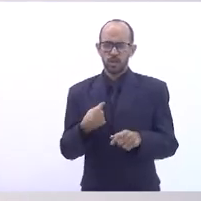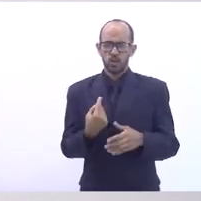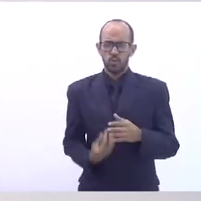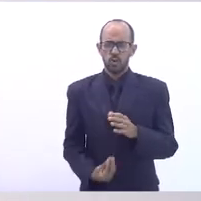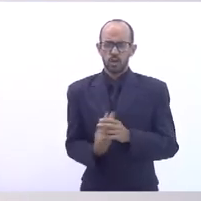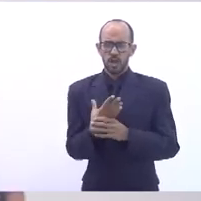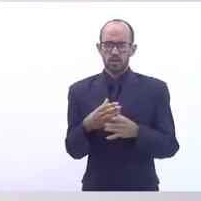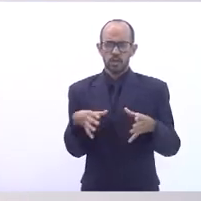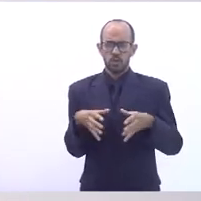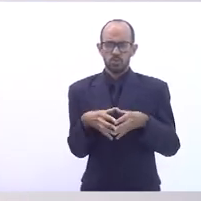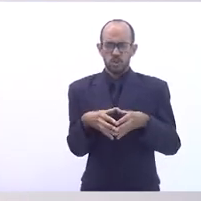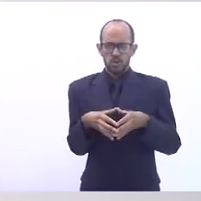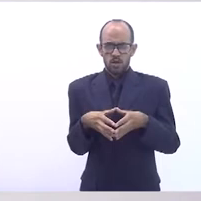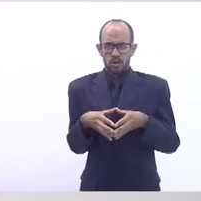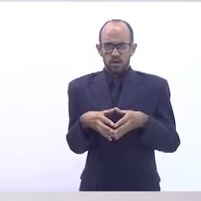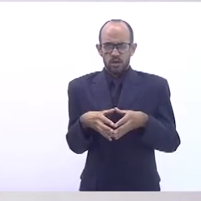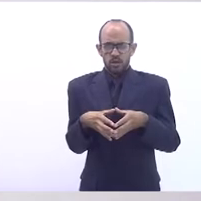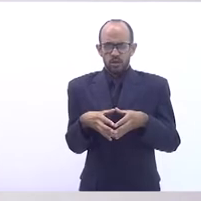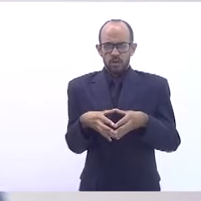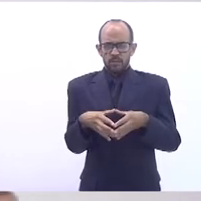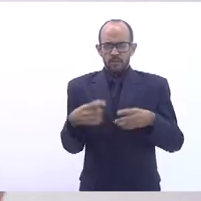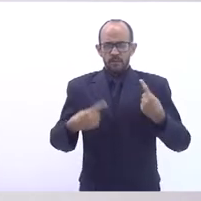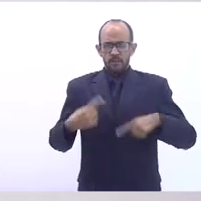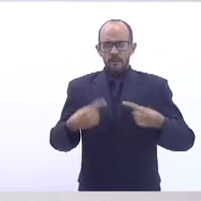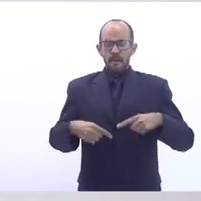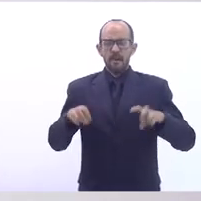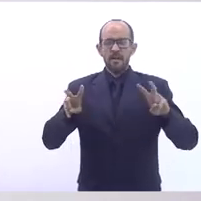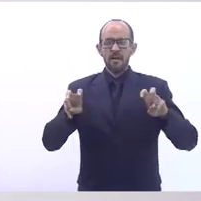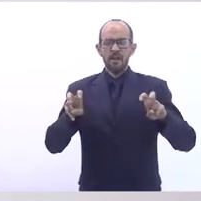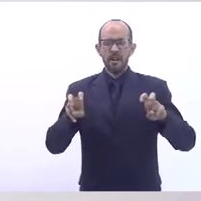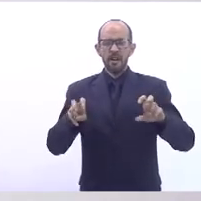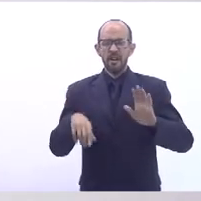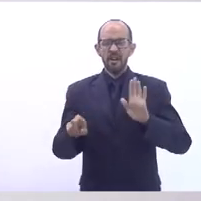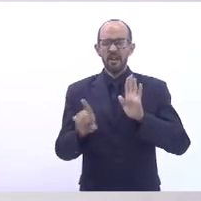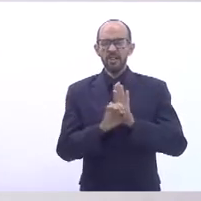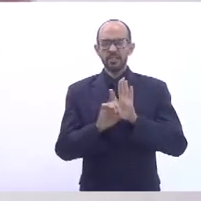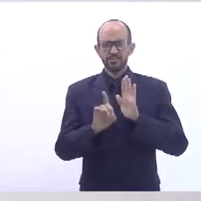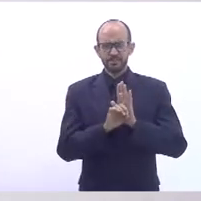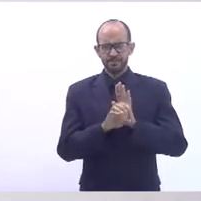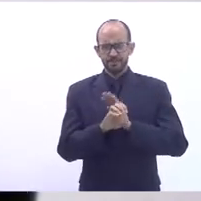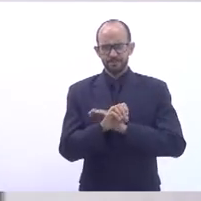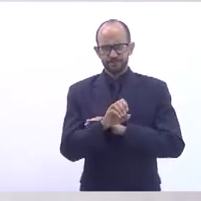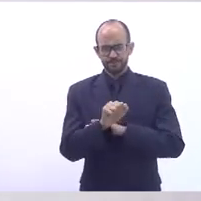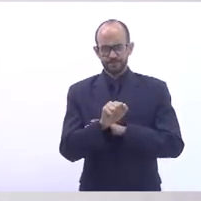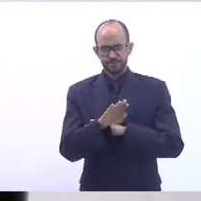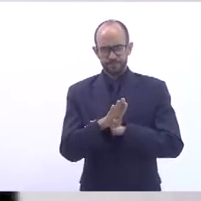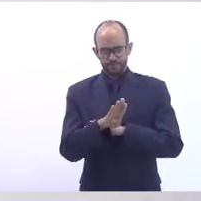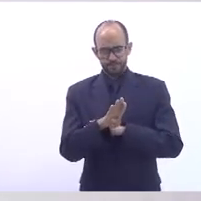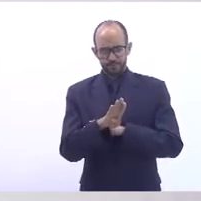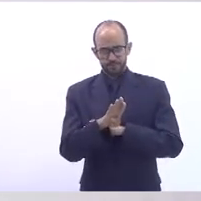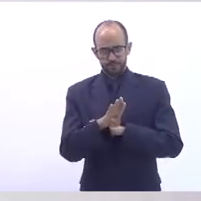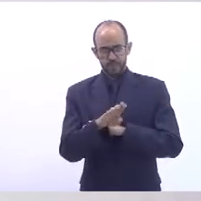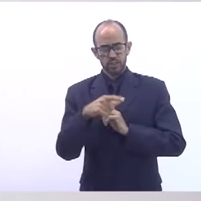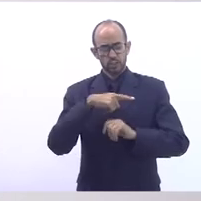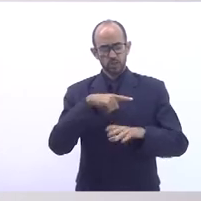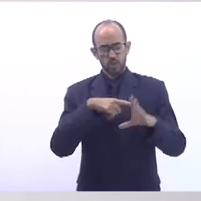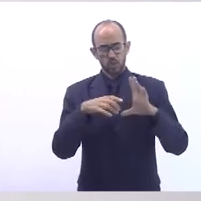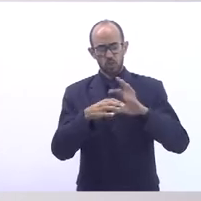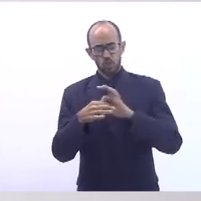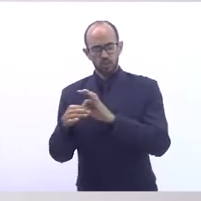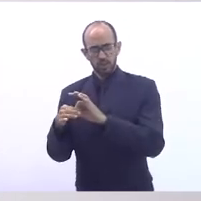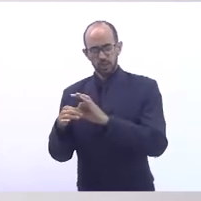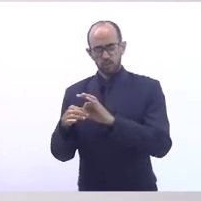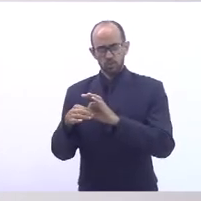essa comissão de políticas sobre drogas da OAB hoje nós temos um cenário